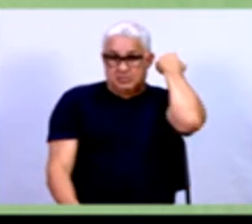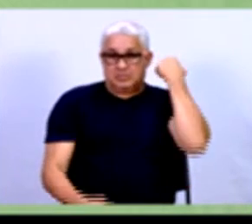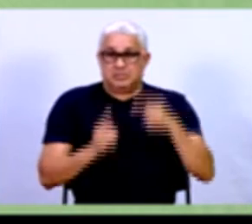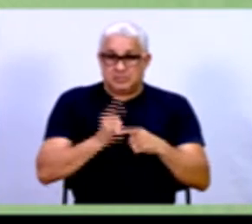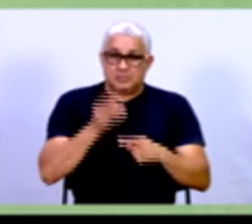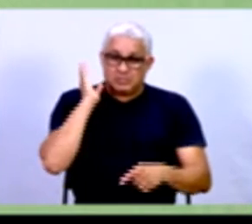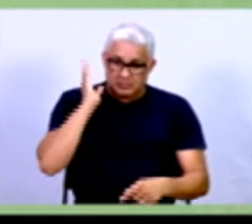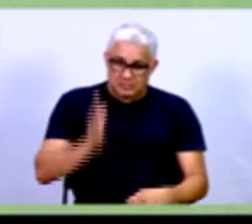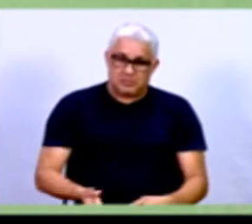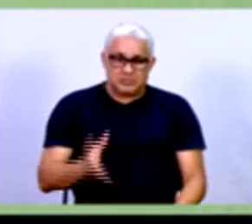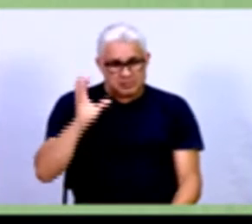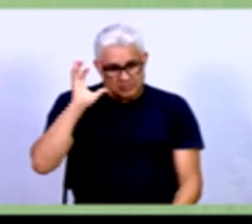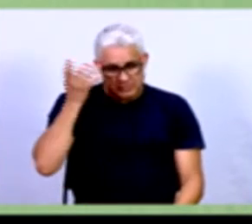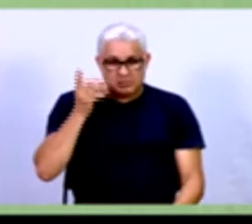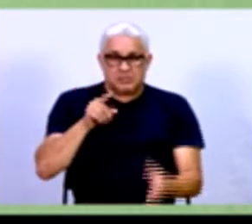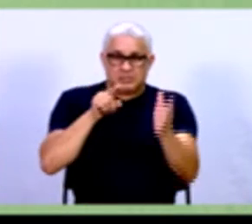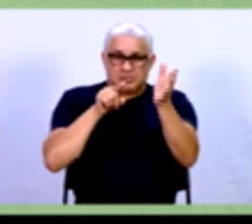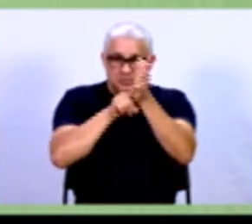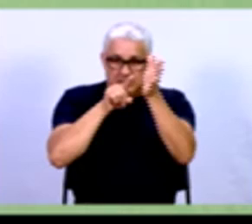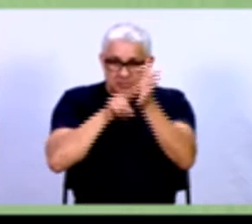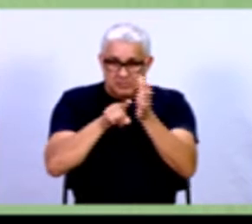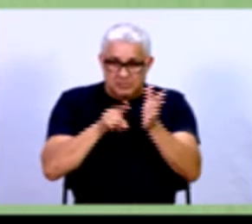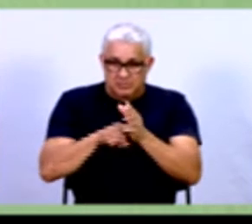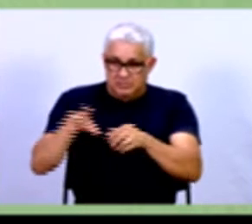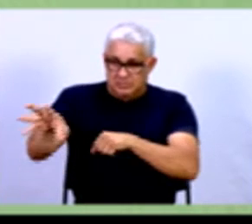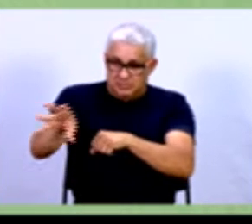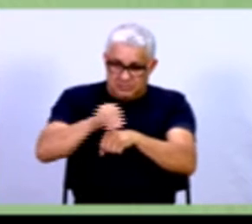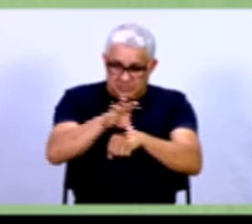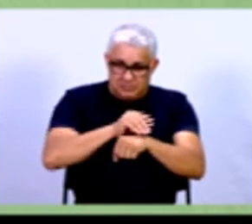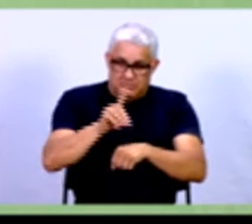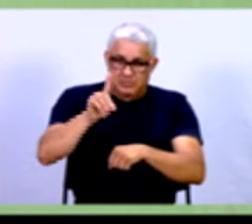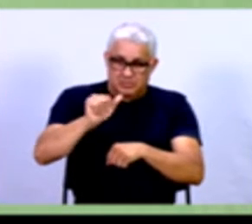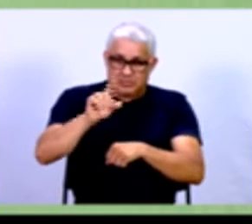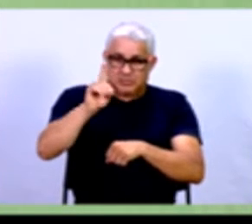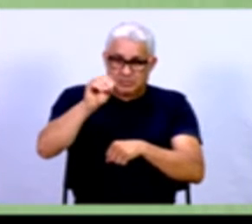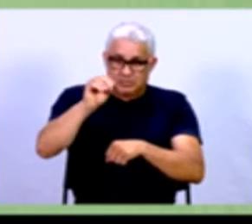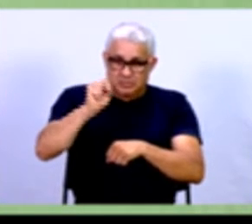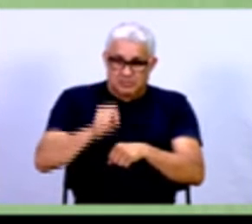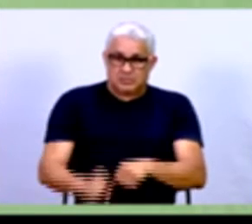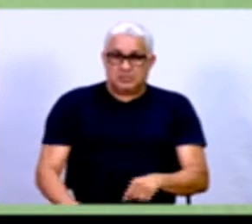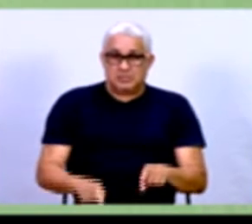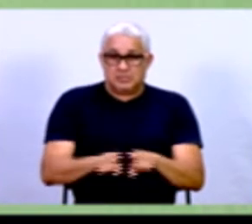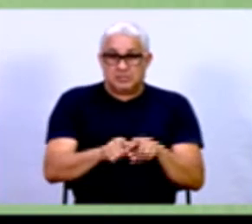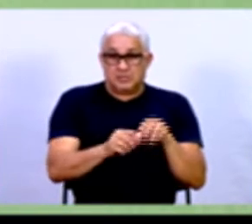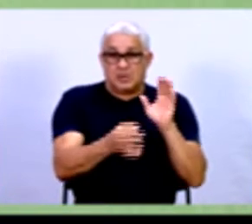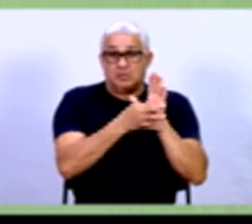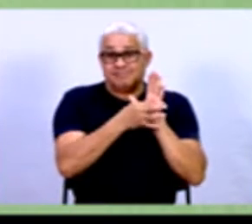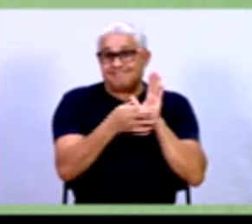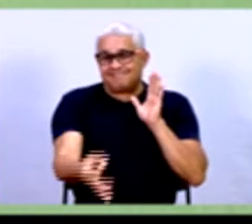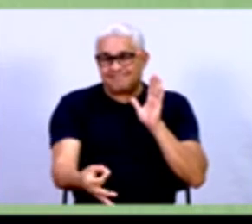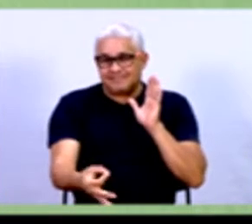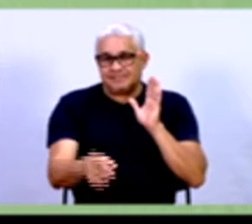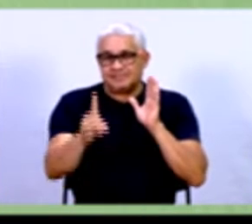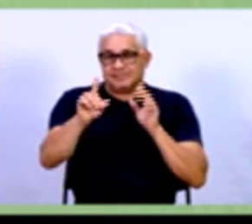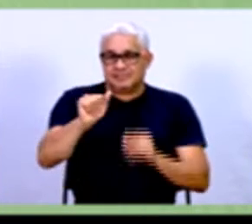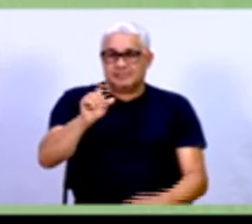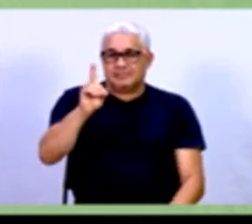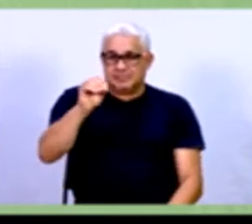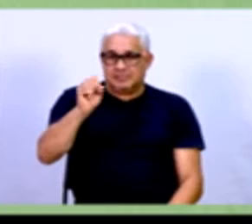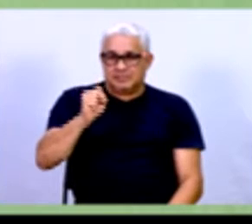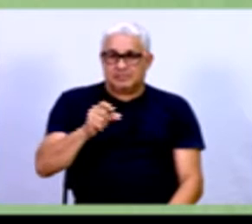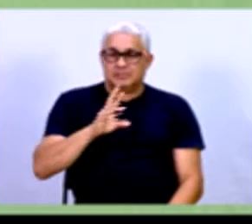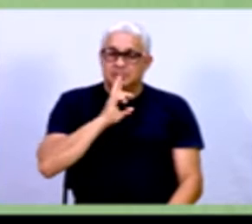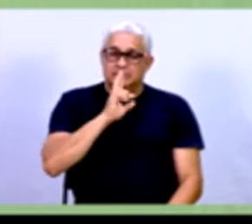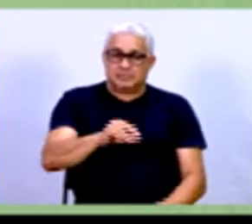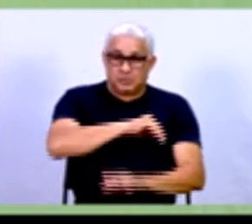gente já definiu o questionário, então a gente vai fazer a coleta de dados. Aí nós vamos fazer a crítica dos dados, né? Já temos todas as respostas.